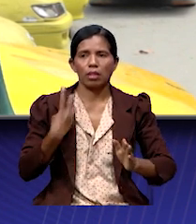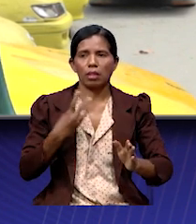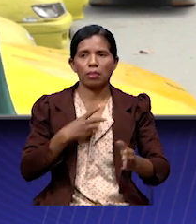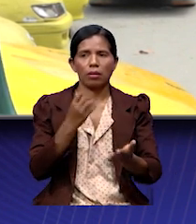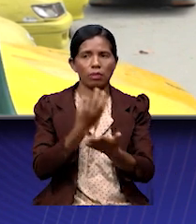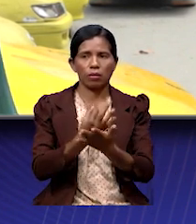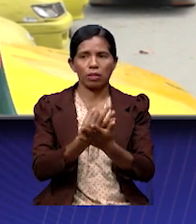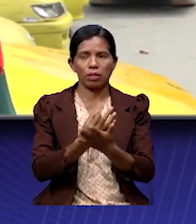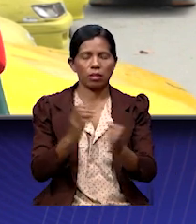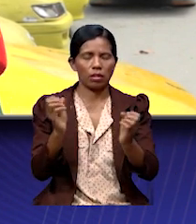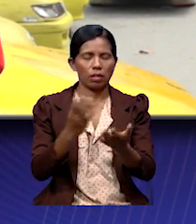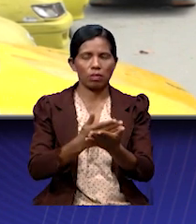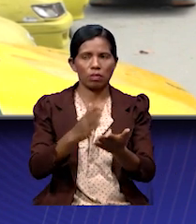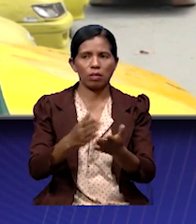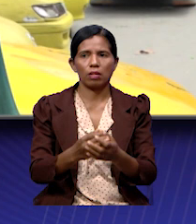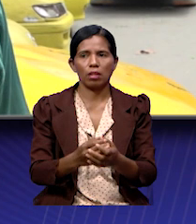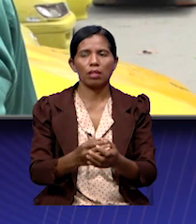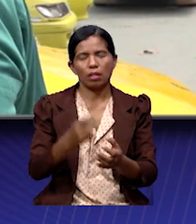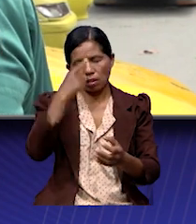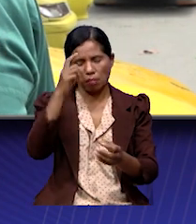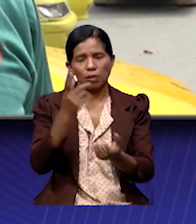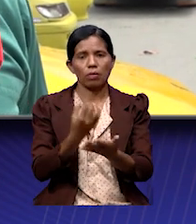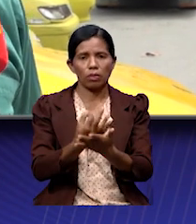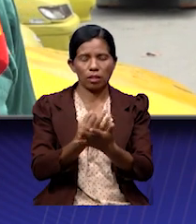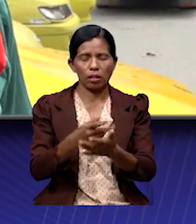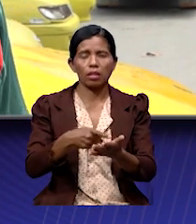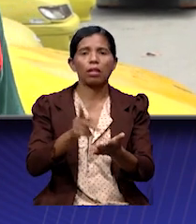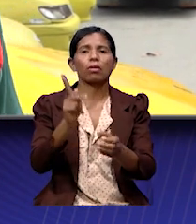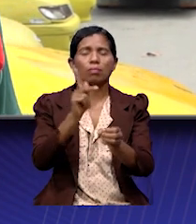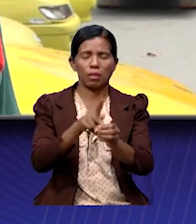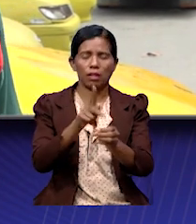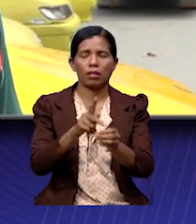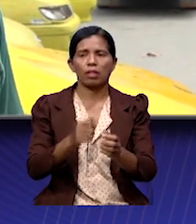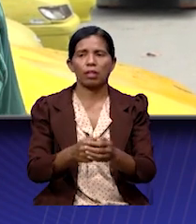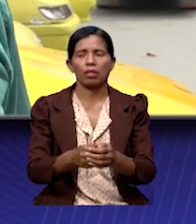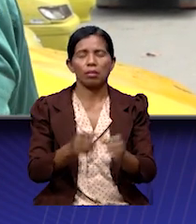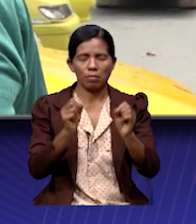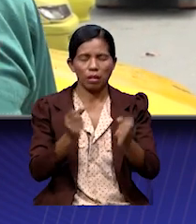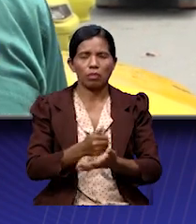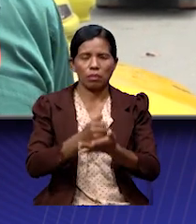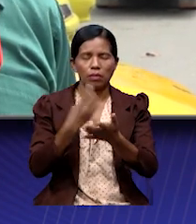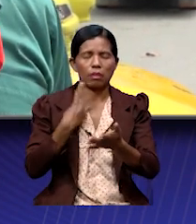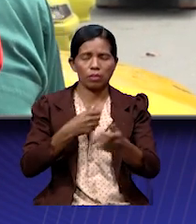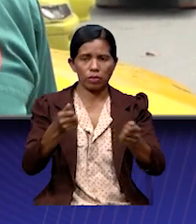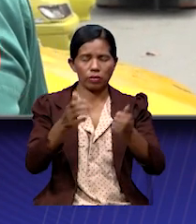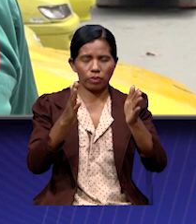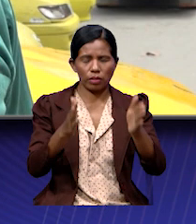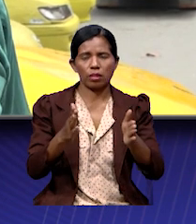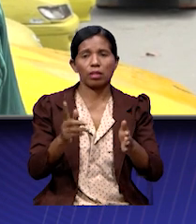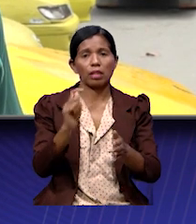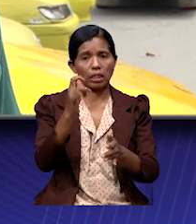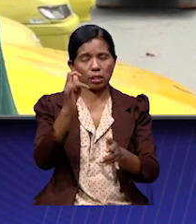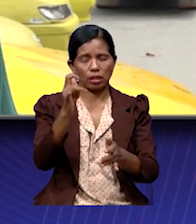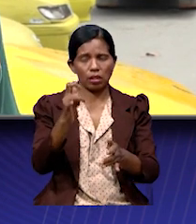lorongnya tam osan hala tuamina nebe ami usuba gobernur sira sebe lekar ka juramus ami sira taksista ho ansa mu motorista